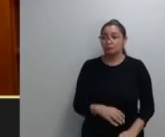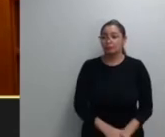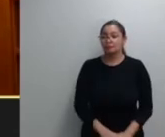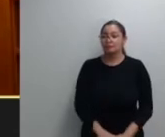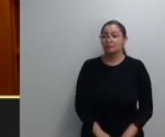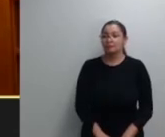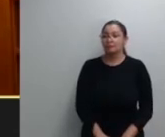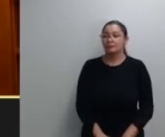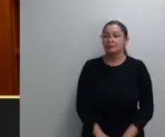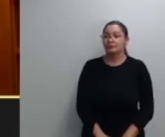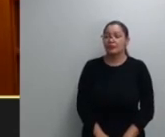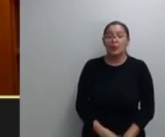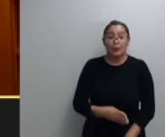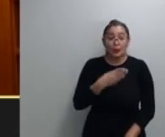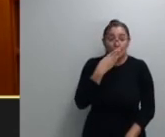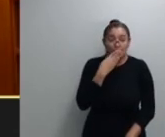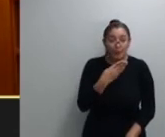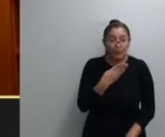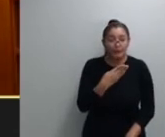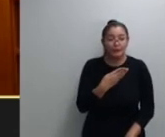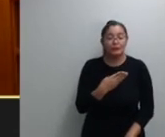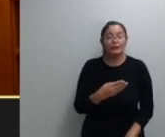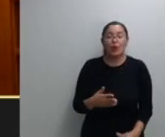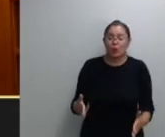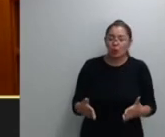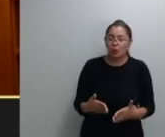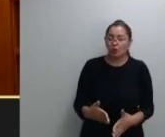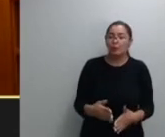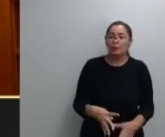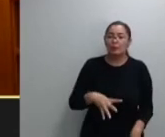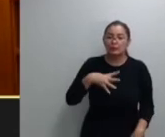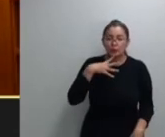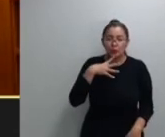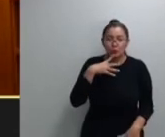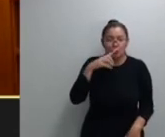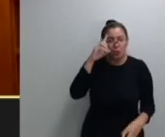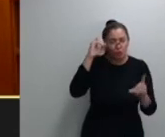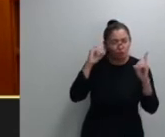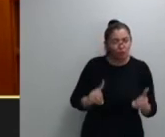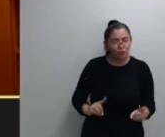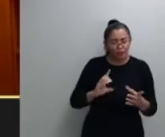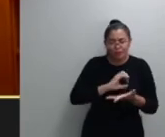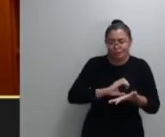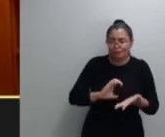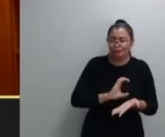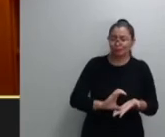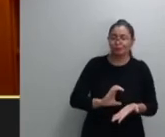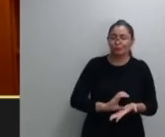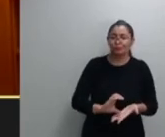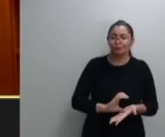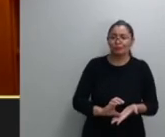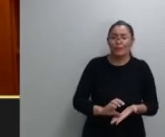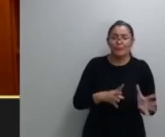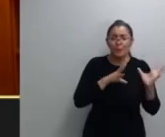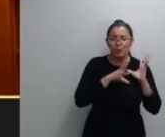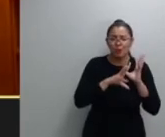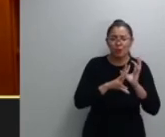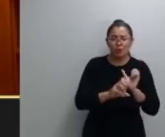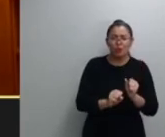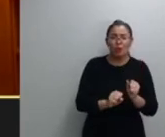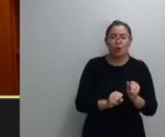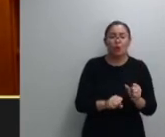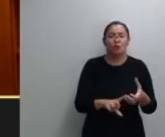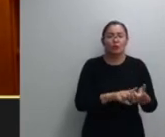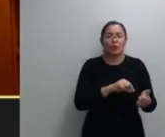recorrente pede o provimento efetivamente para se reconhecer o direito de crédito dela pelo cálculo da opção de 148 avos